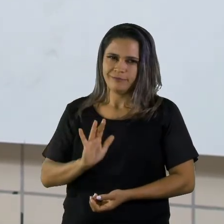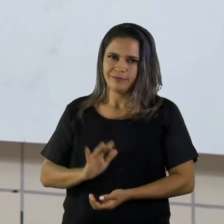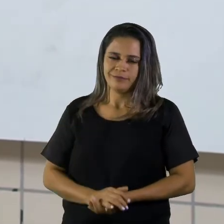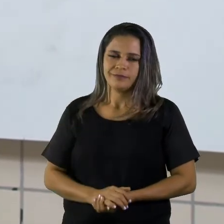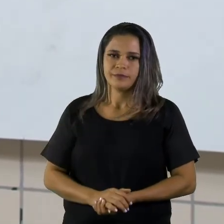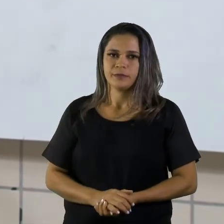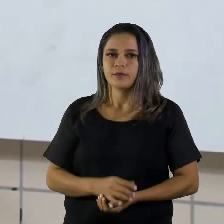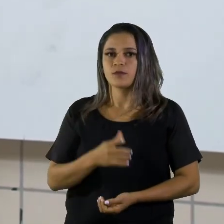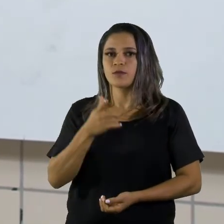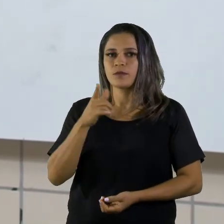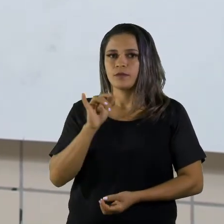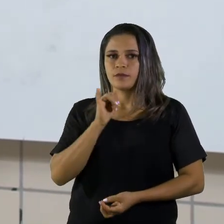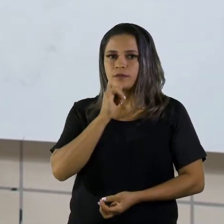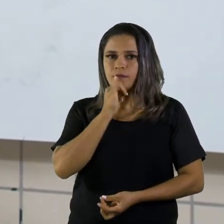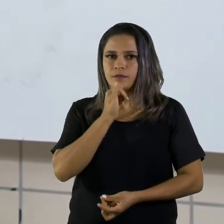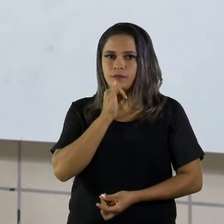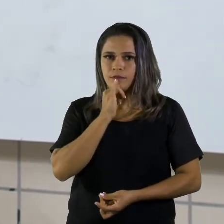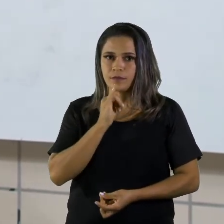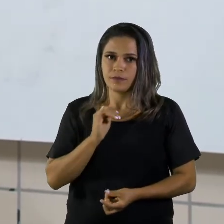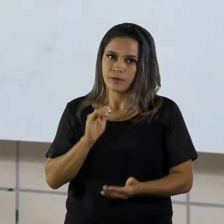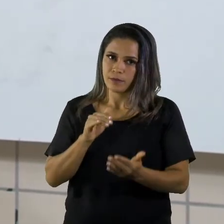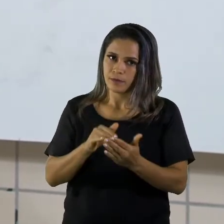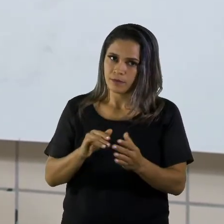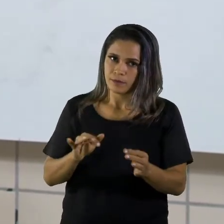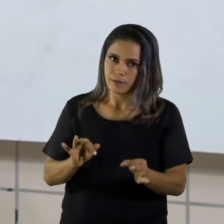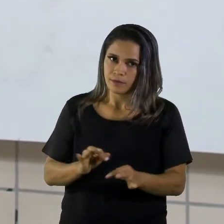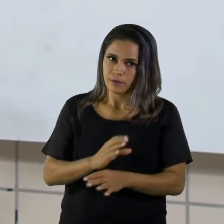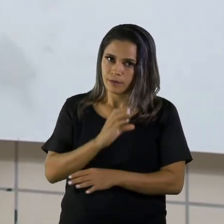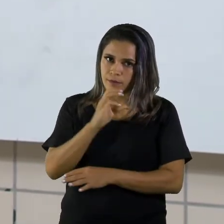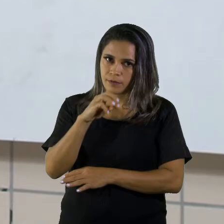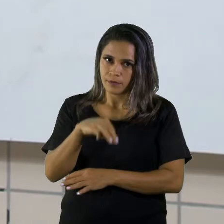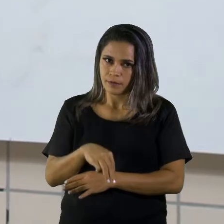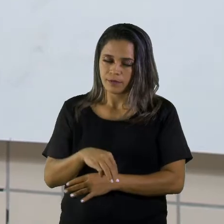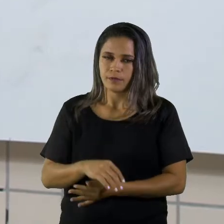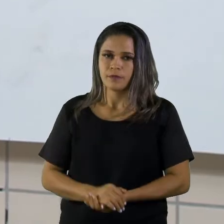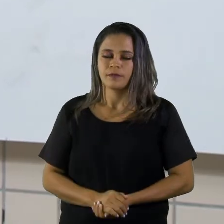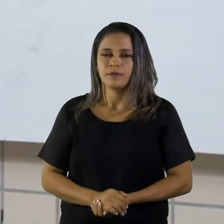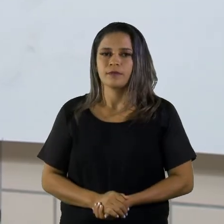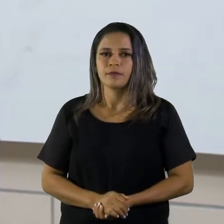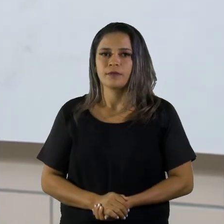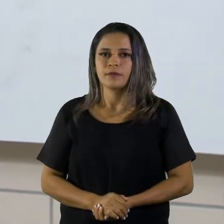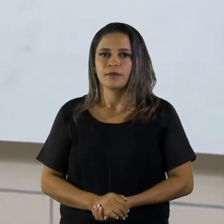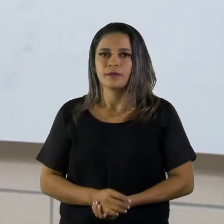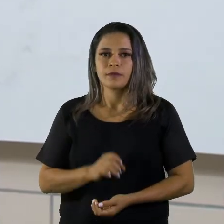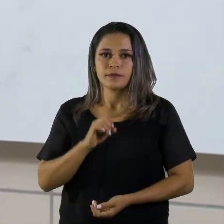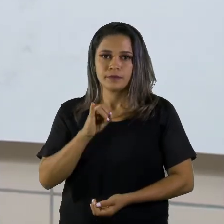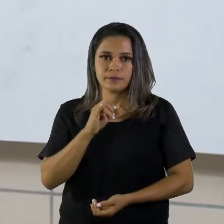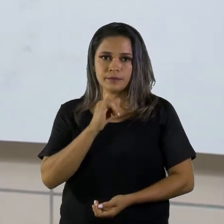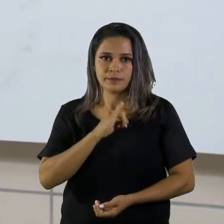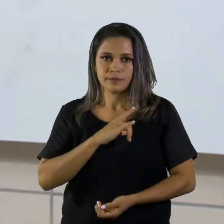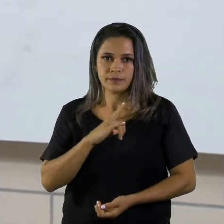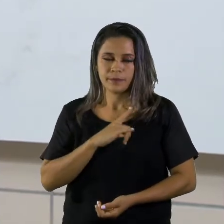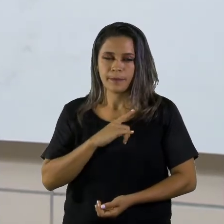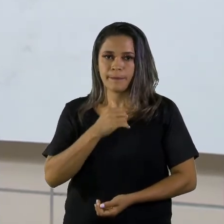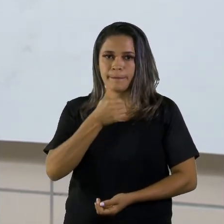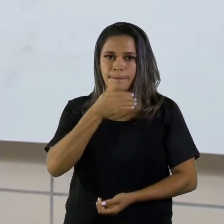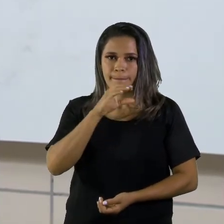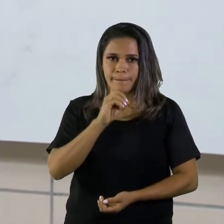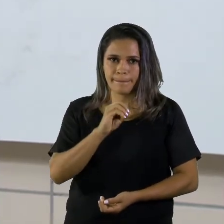aqui para mais um exemplo para a gente poder fechar essa parte de centímetros. Olha aqui, se eu tenho